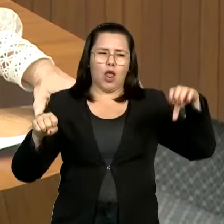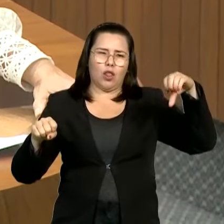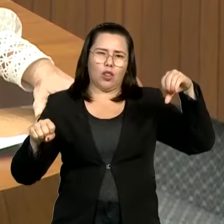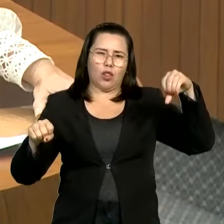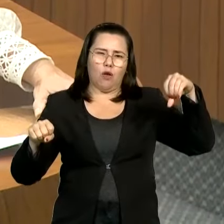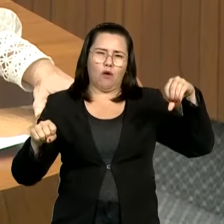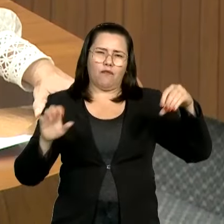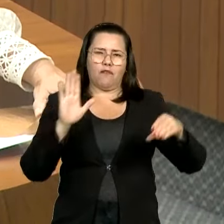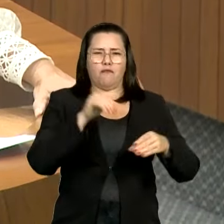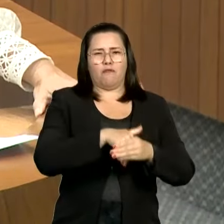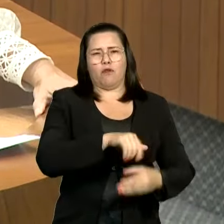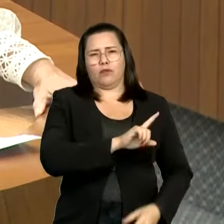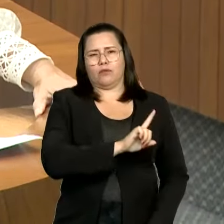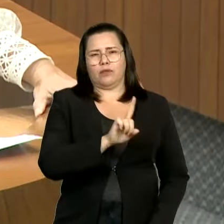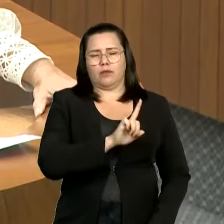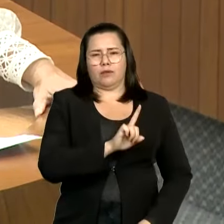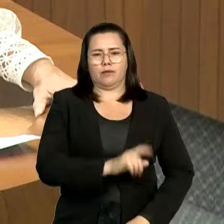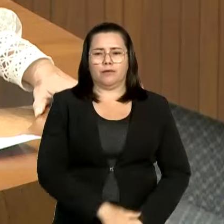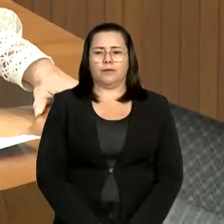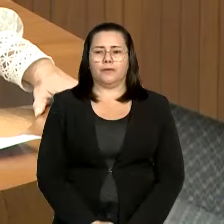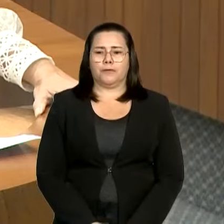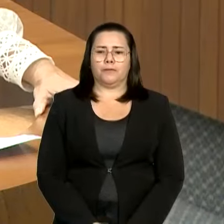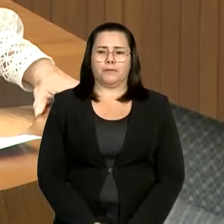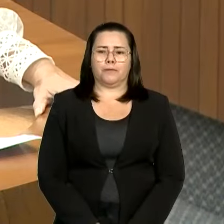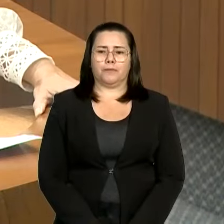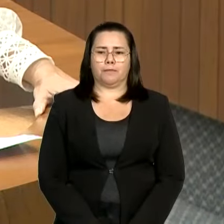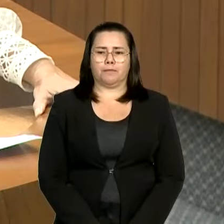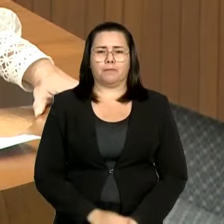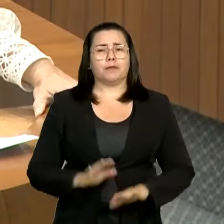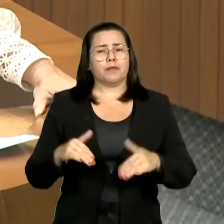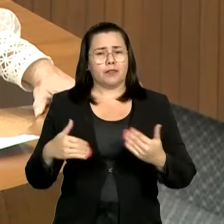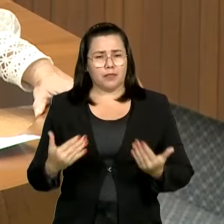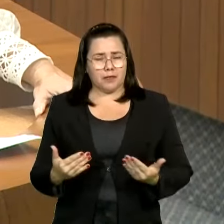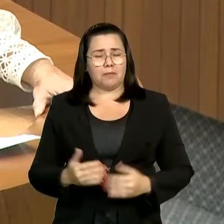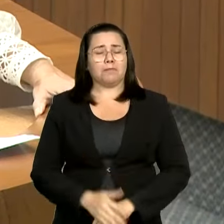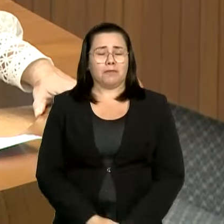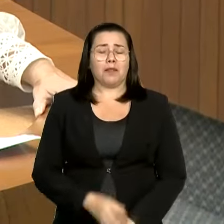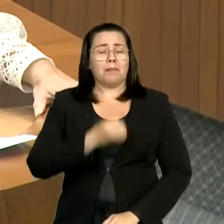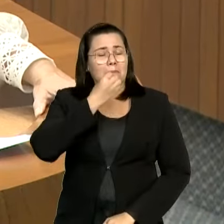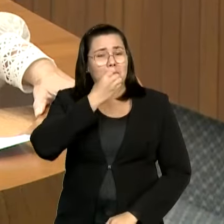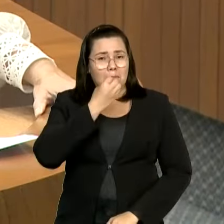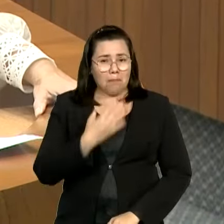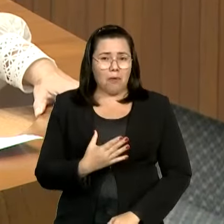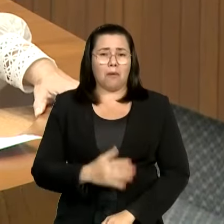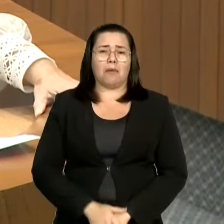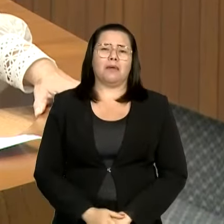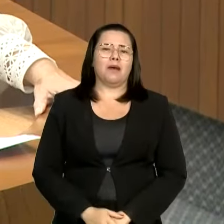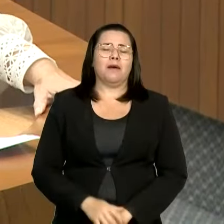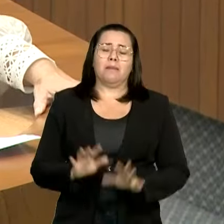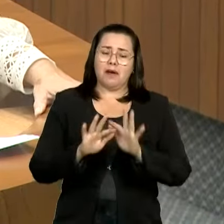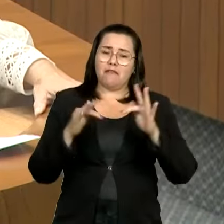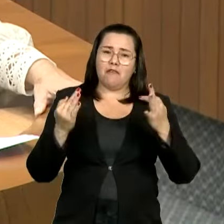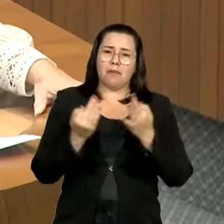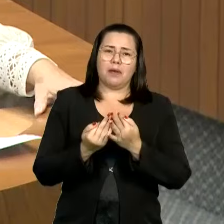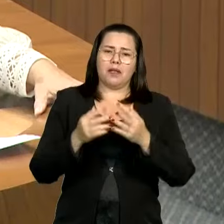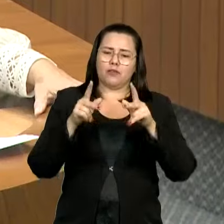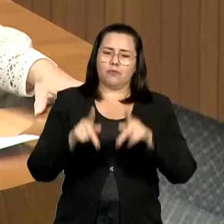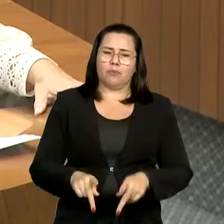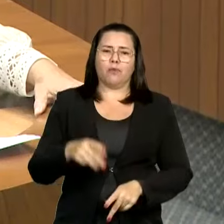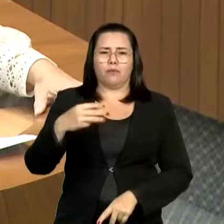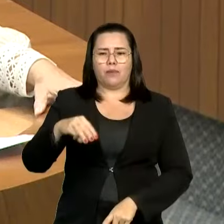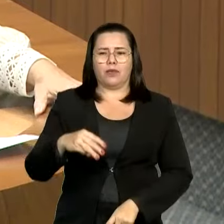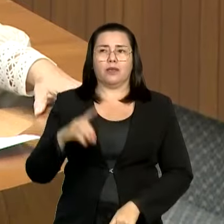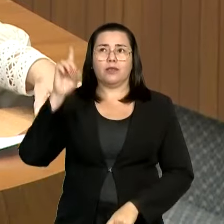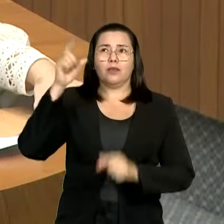contrários no primeiro turno então já é um grande avanço paraas famílias maranhenses Deus abençoe